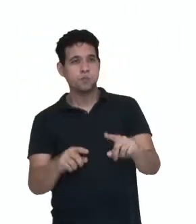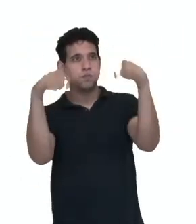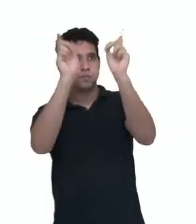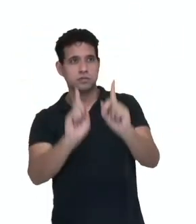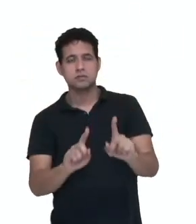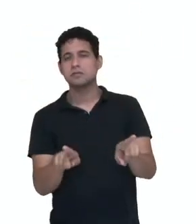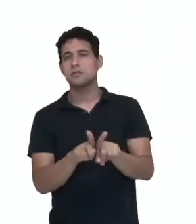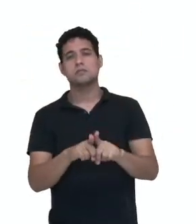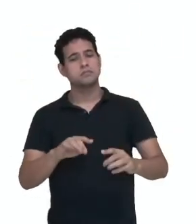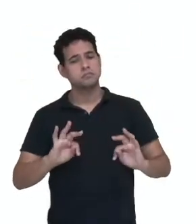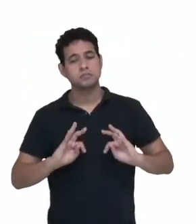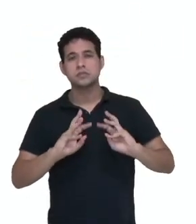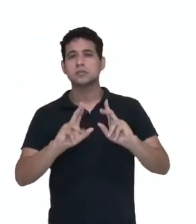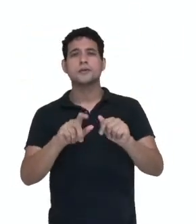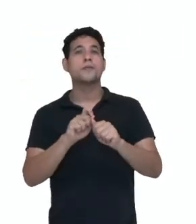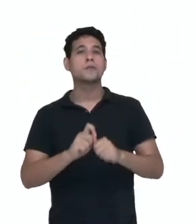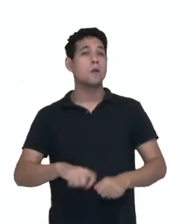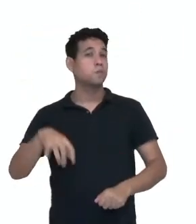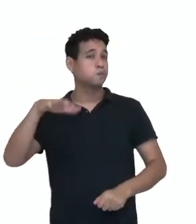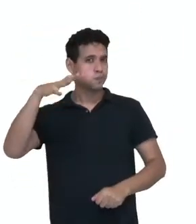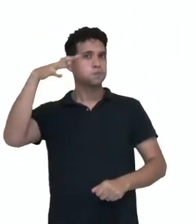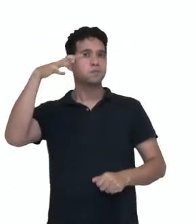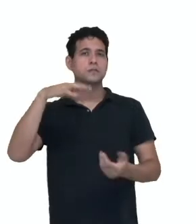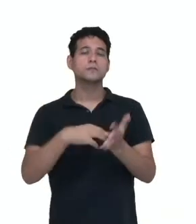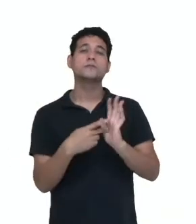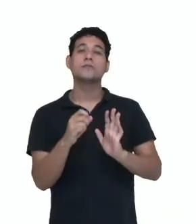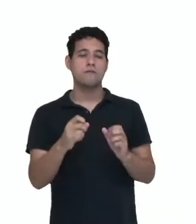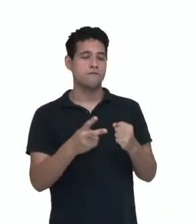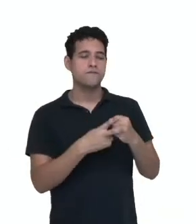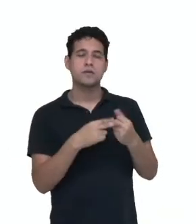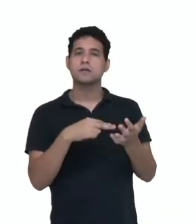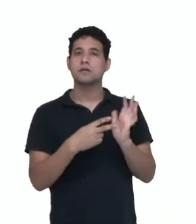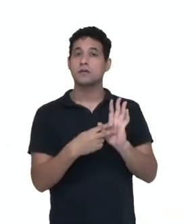relampaguear e tronar. Esses são verbos